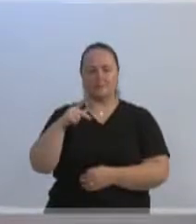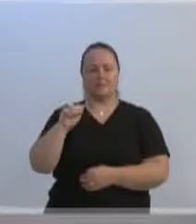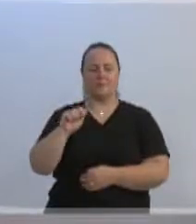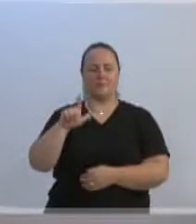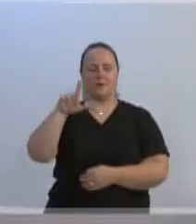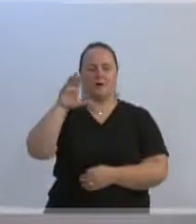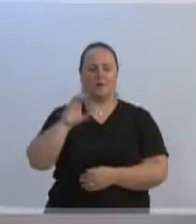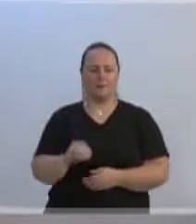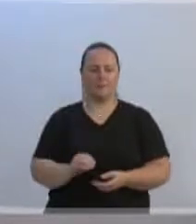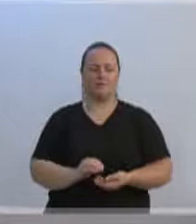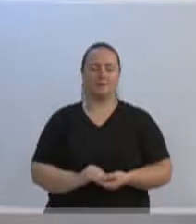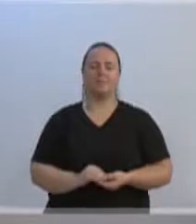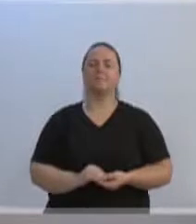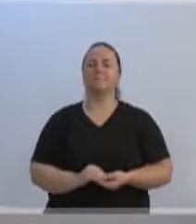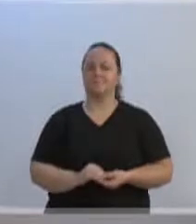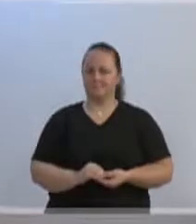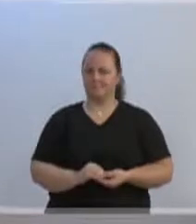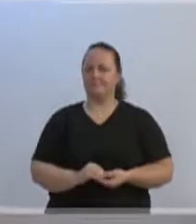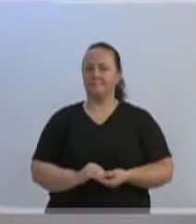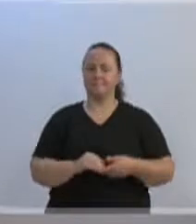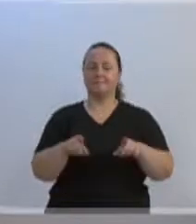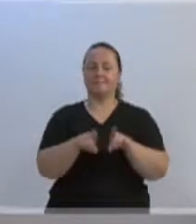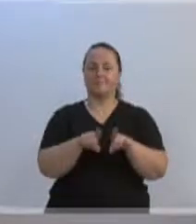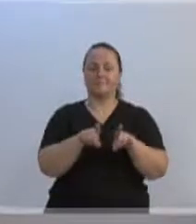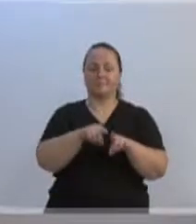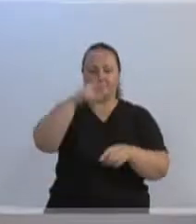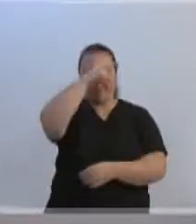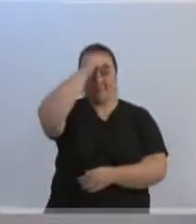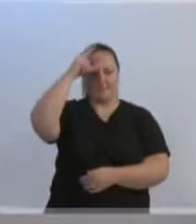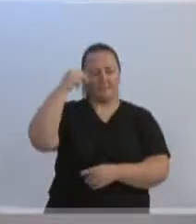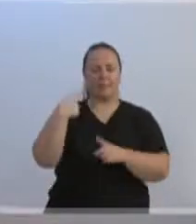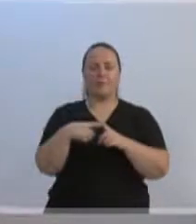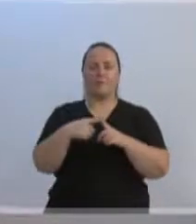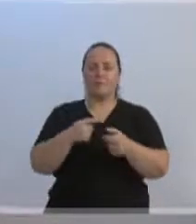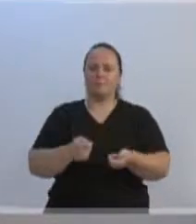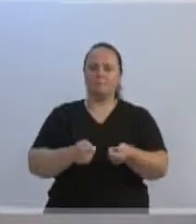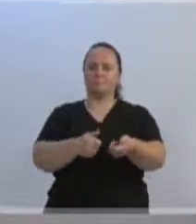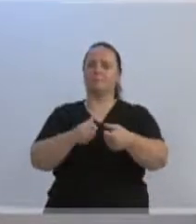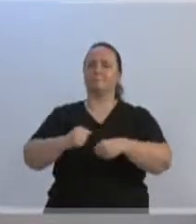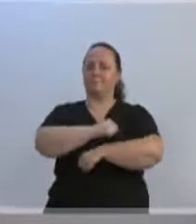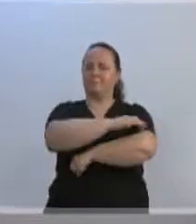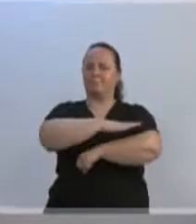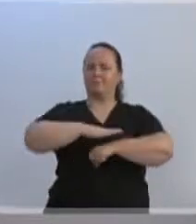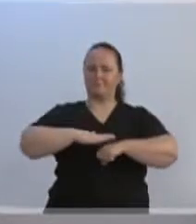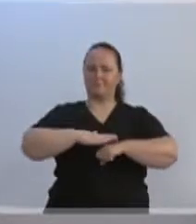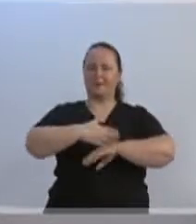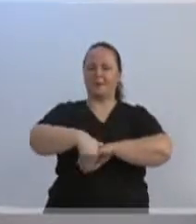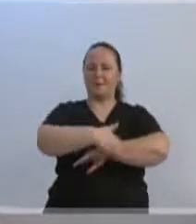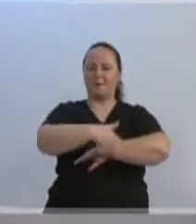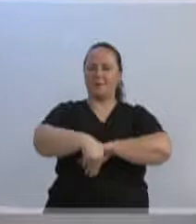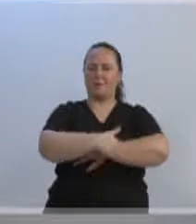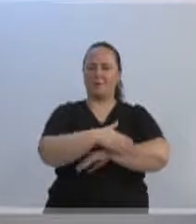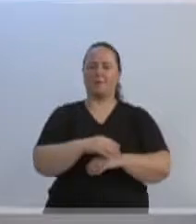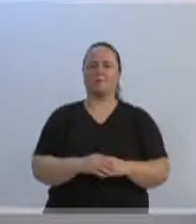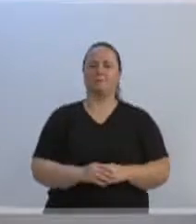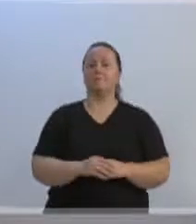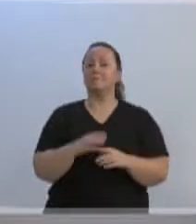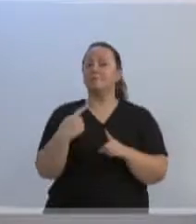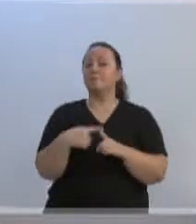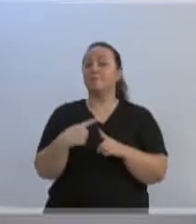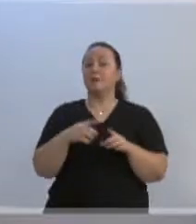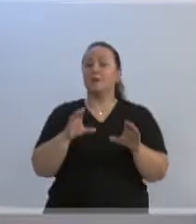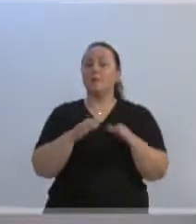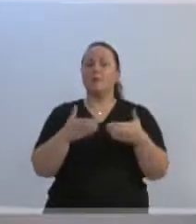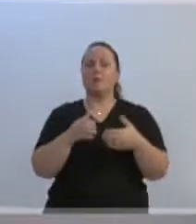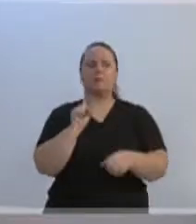o prefeito municipal por terem concedido aquela pavimentação asfáltica da 30 de agosto quando aguardavam líder do governo por